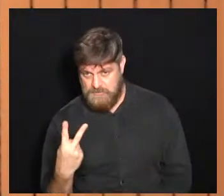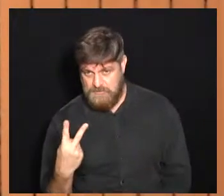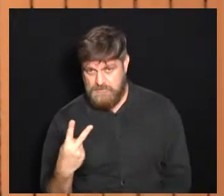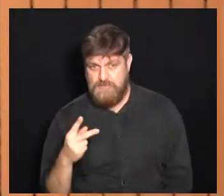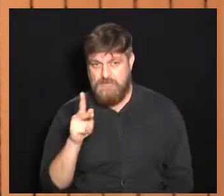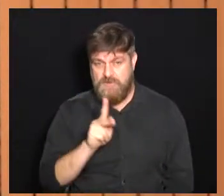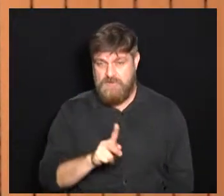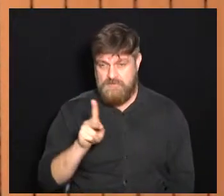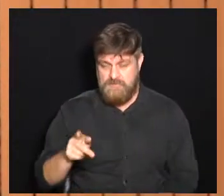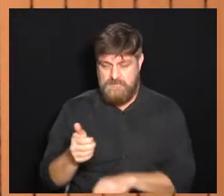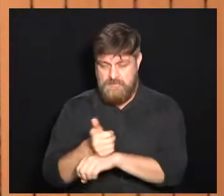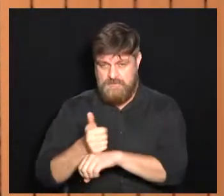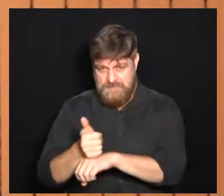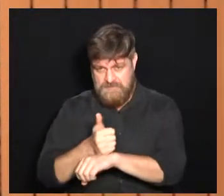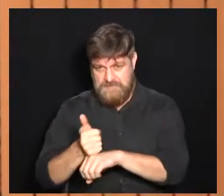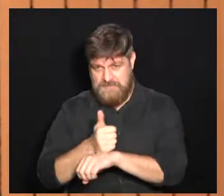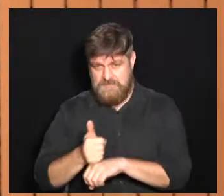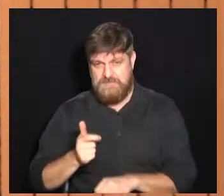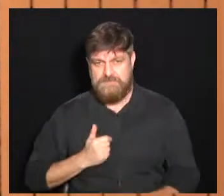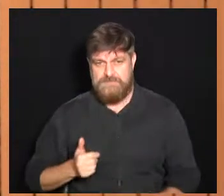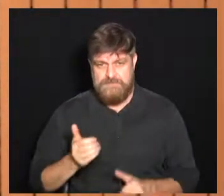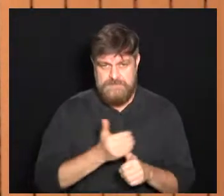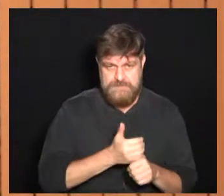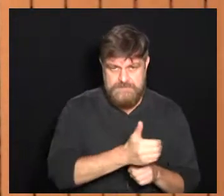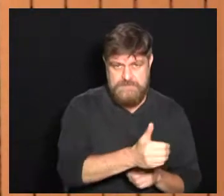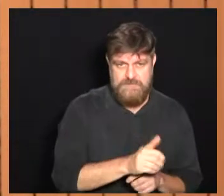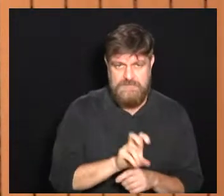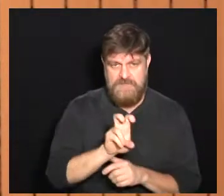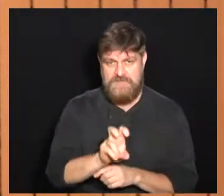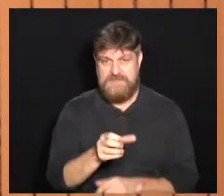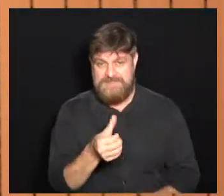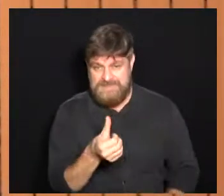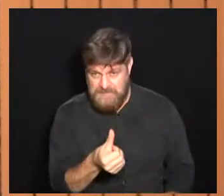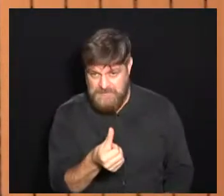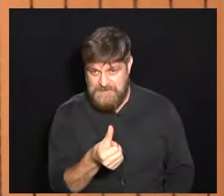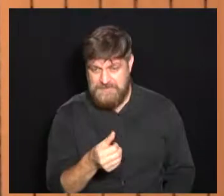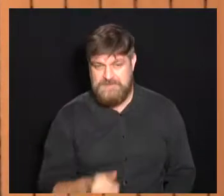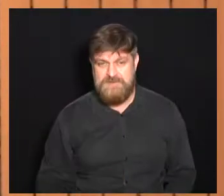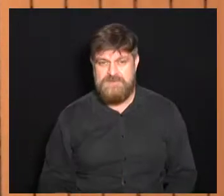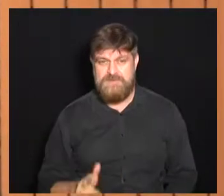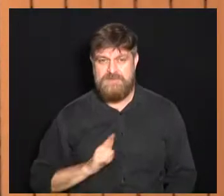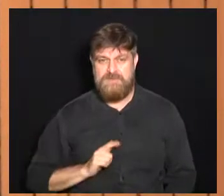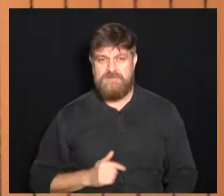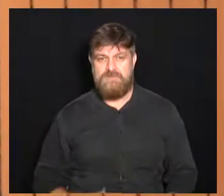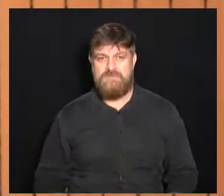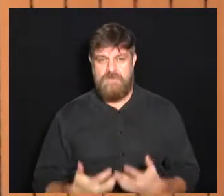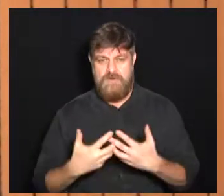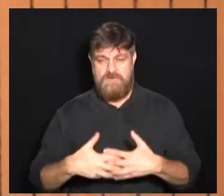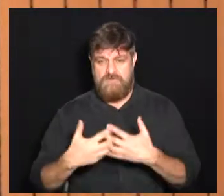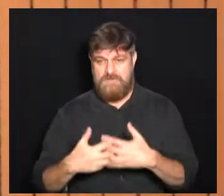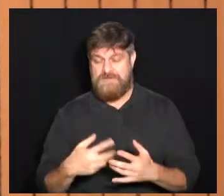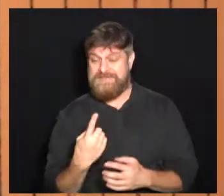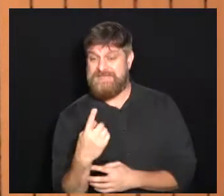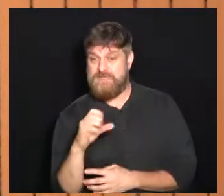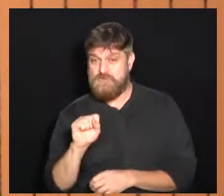232 profissionais, tomaram posse 56 e estão em exercício 18.